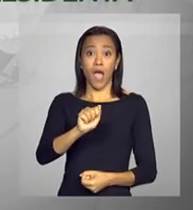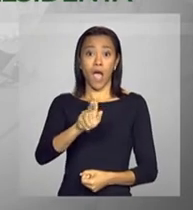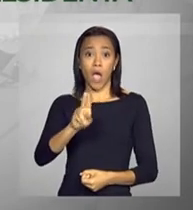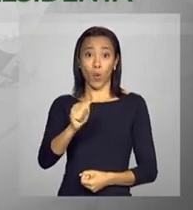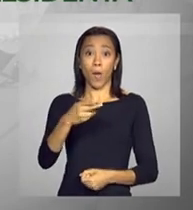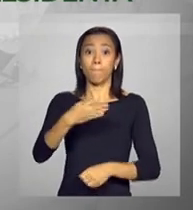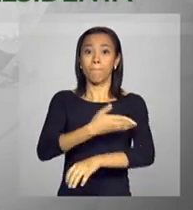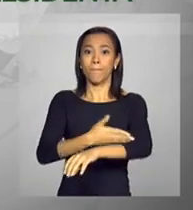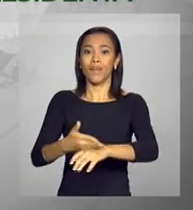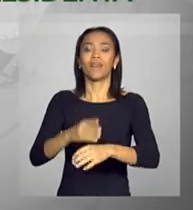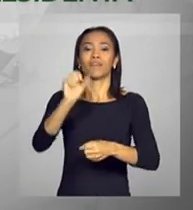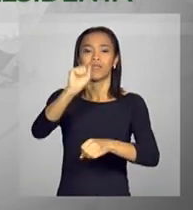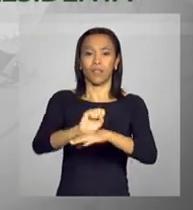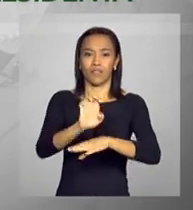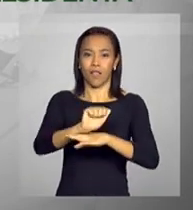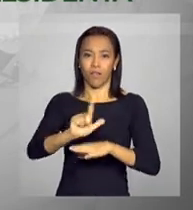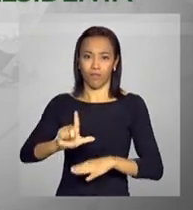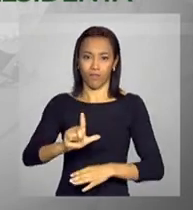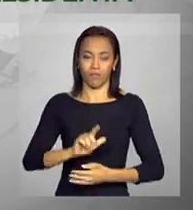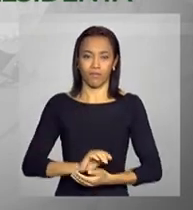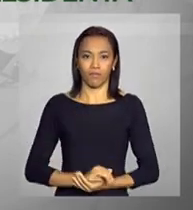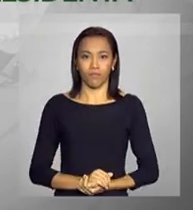Água Branca, Alagoas.